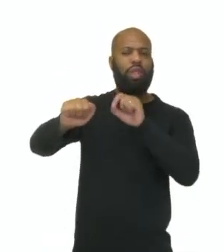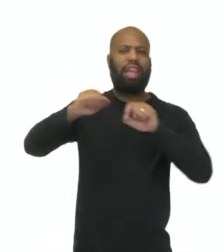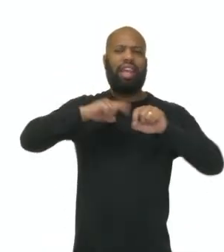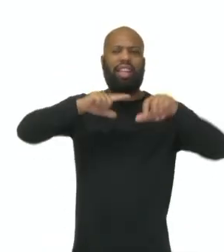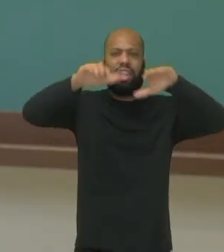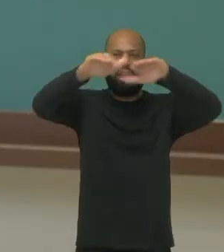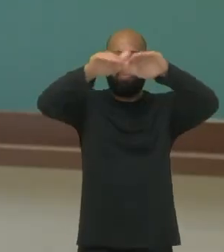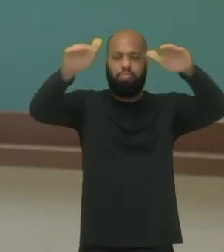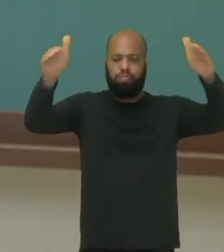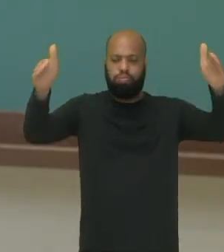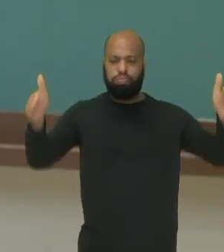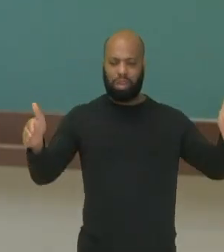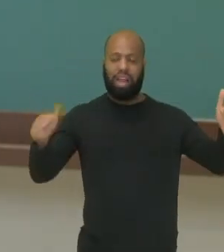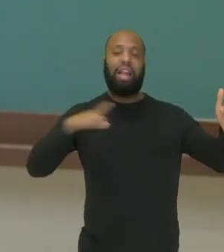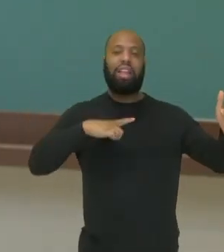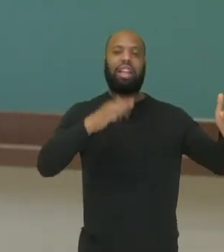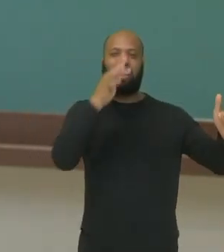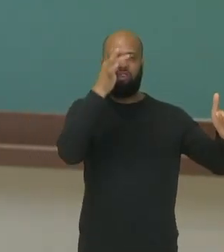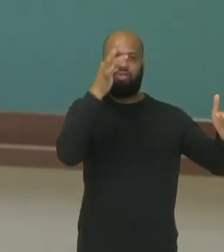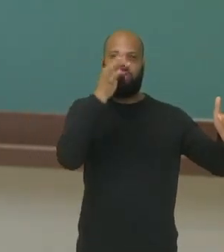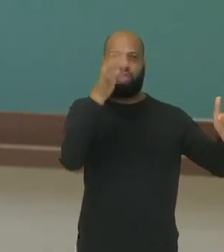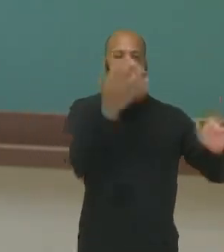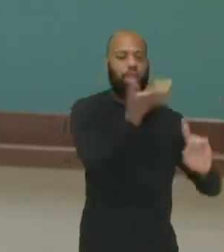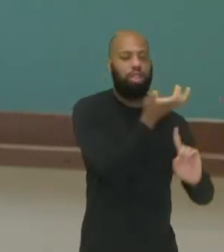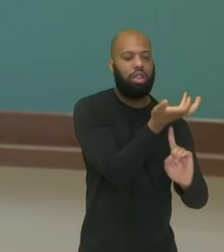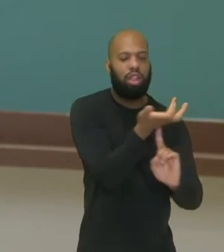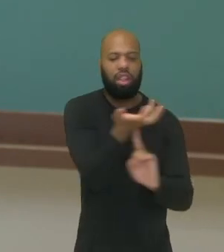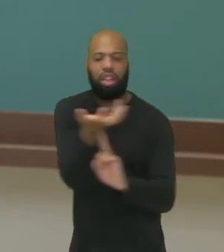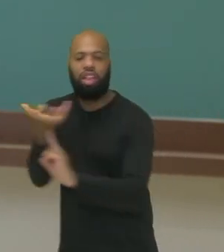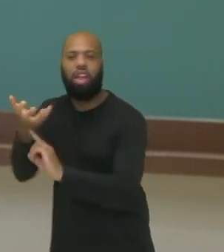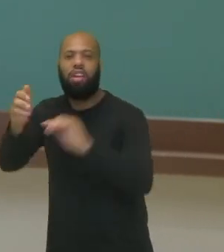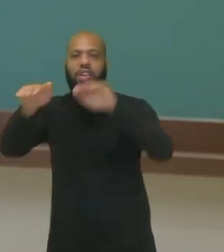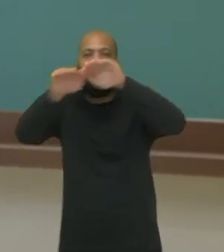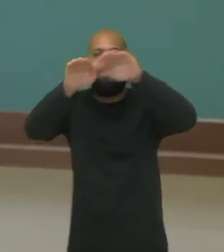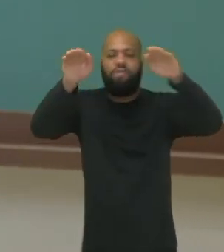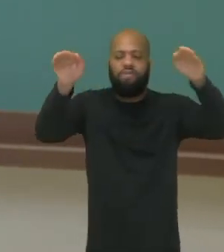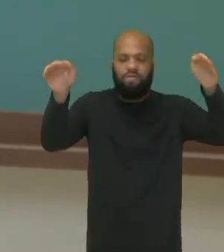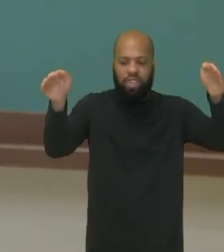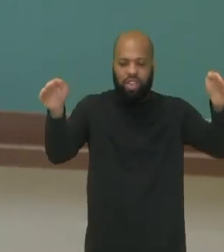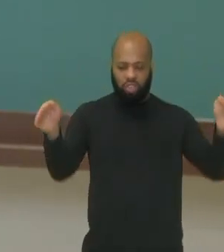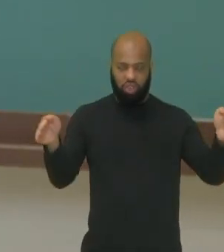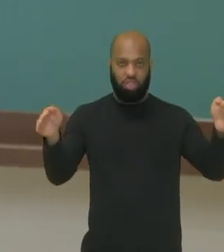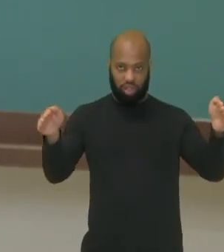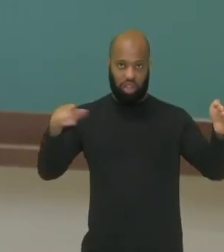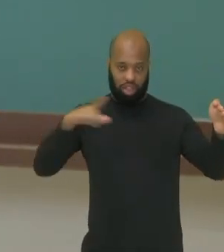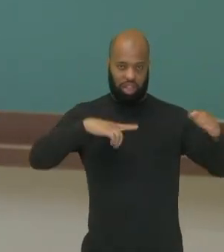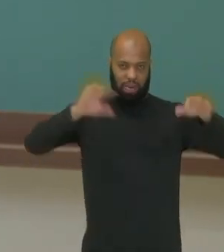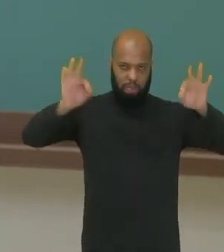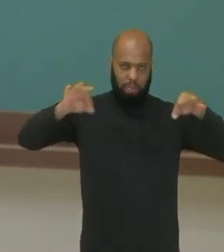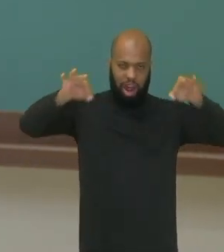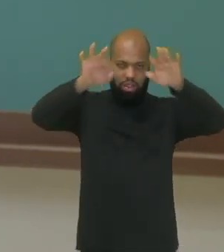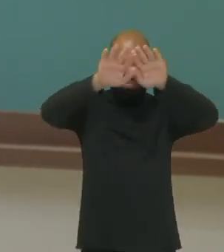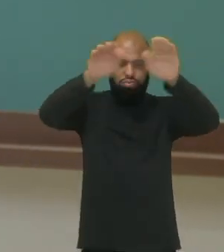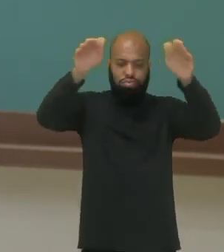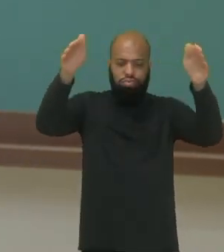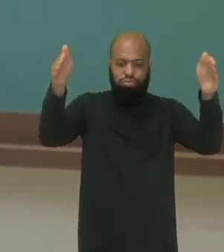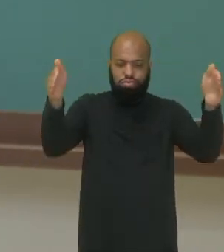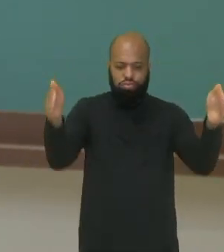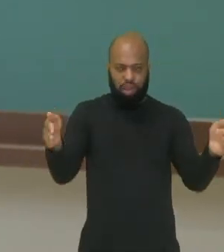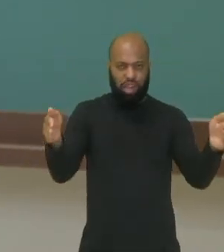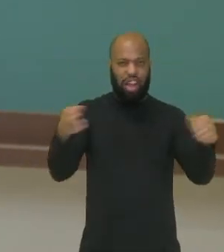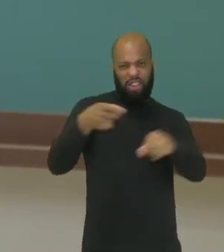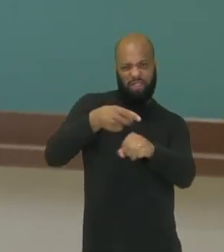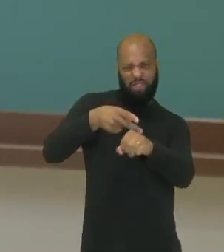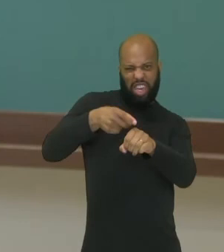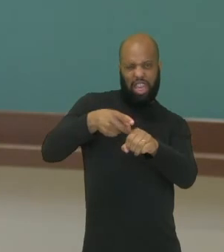que estão ali, né, como se fosse numa caixa ali fechada, pode ser por um plástico específico ou também por